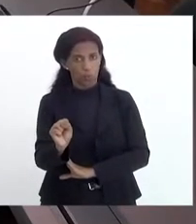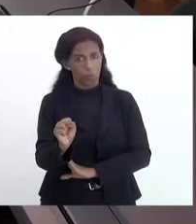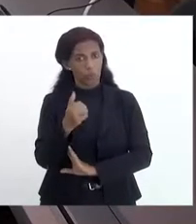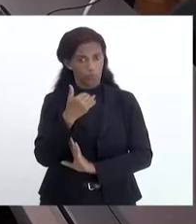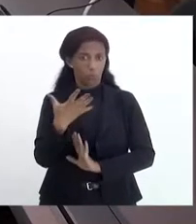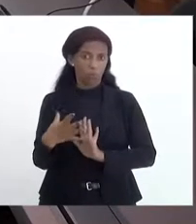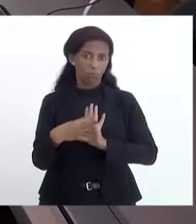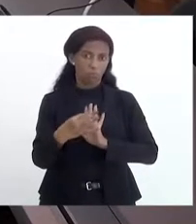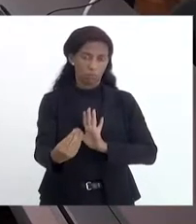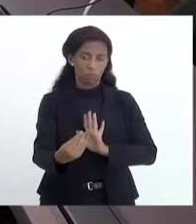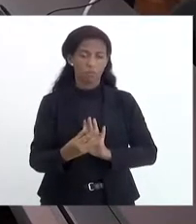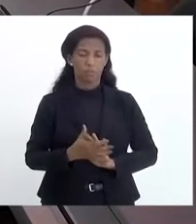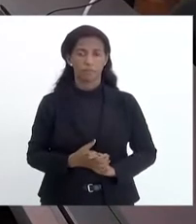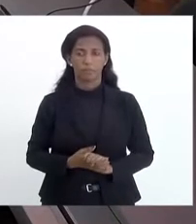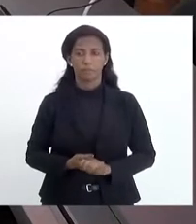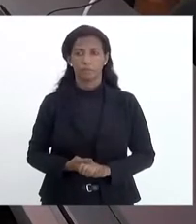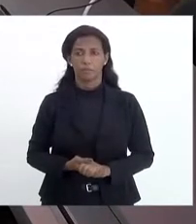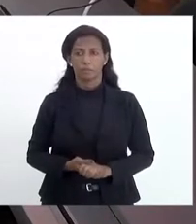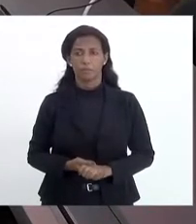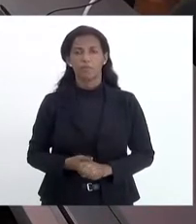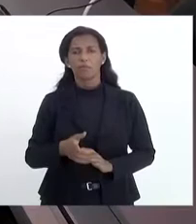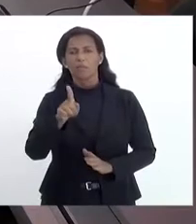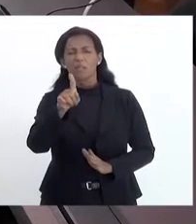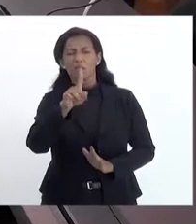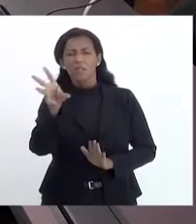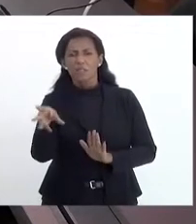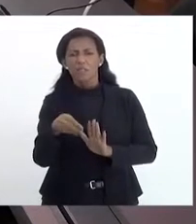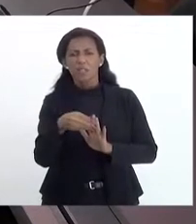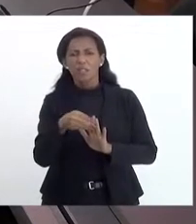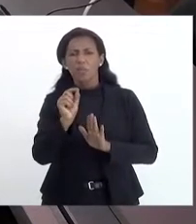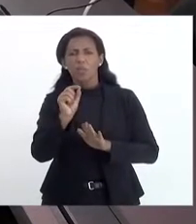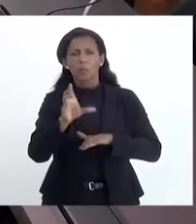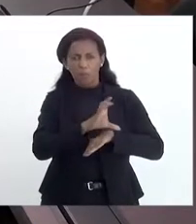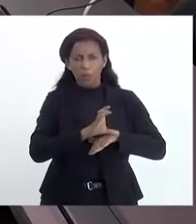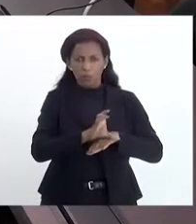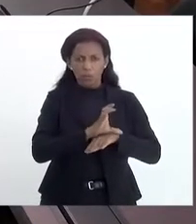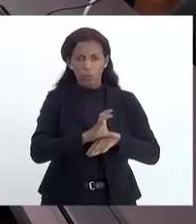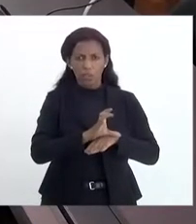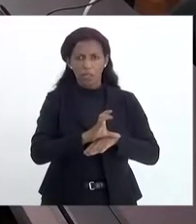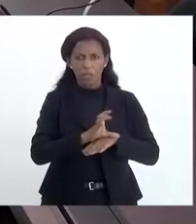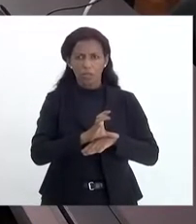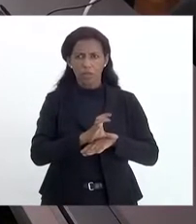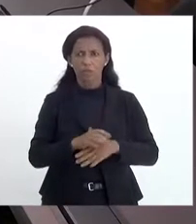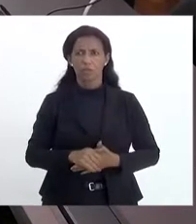sugerido, né? Sugerido. E o senhor está dando pela constitucionalidade. Pela constitucionalidade.